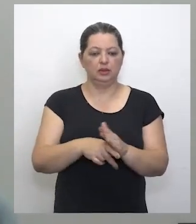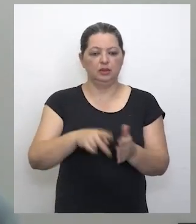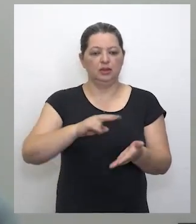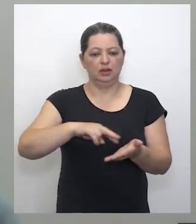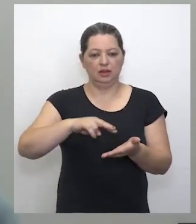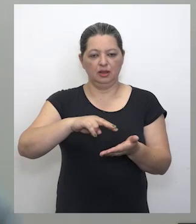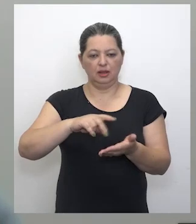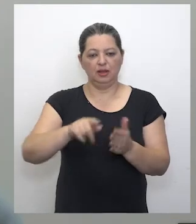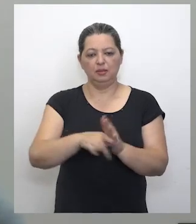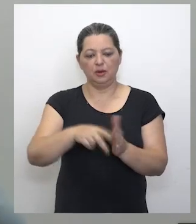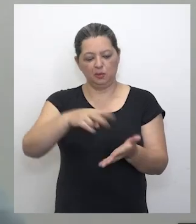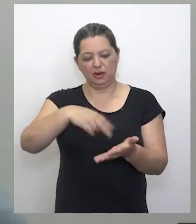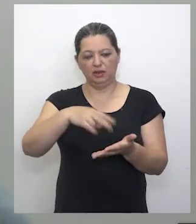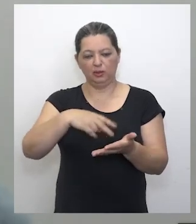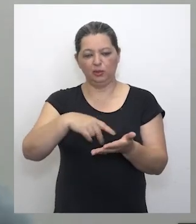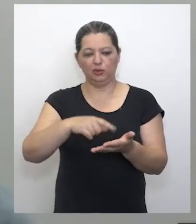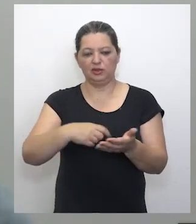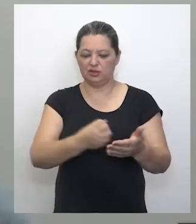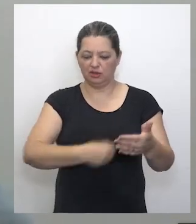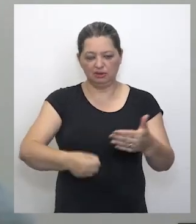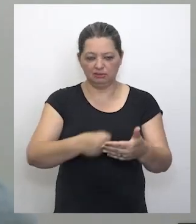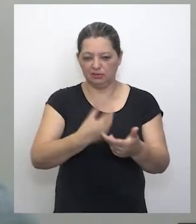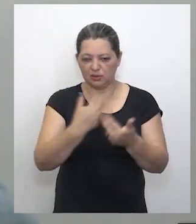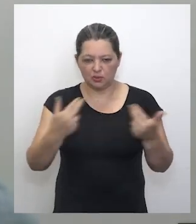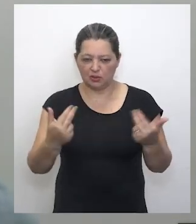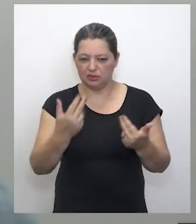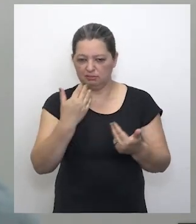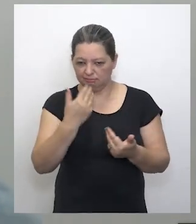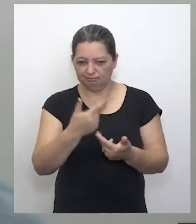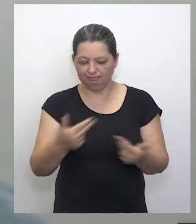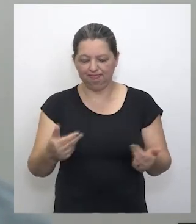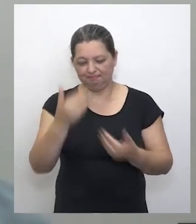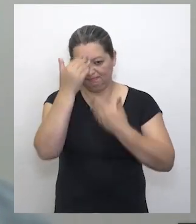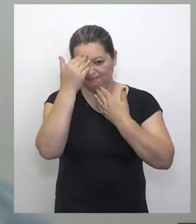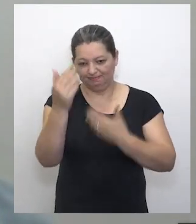achei legal receita também. Muito obrigada, professores.